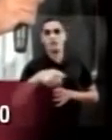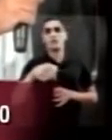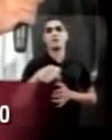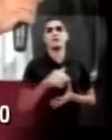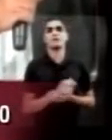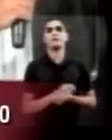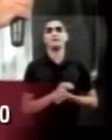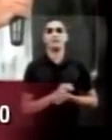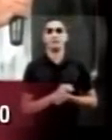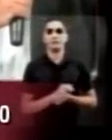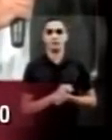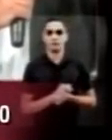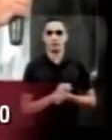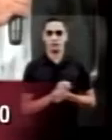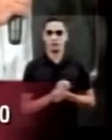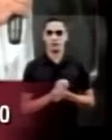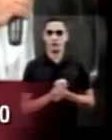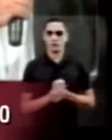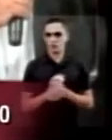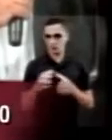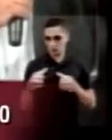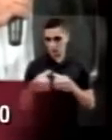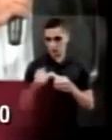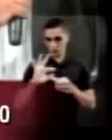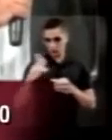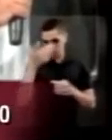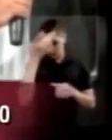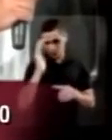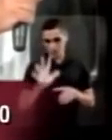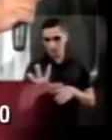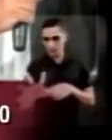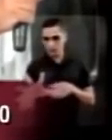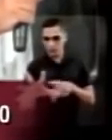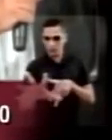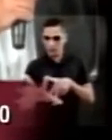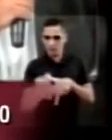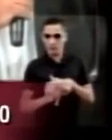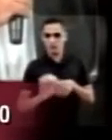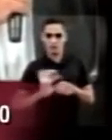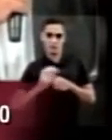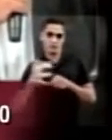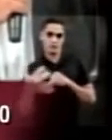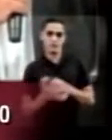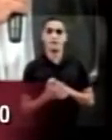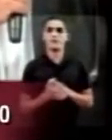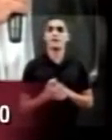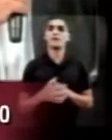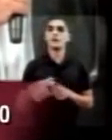26.787. Desses positivos Covid-19, nós temos